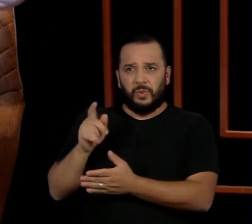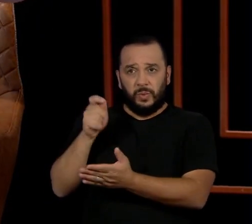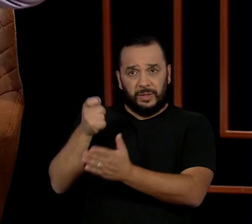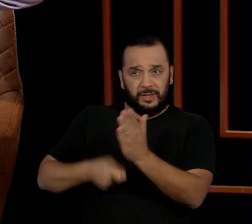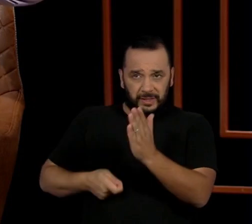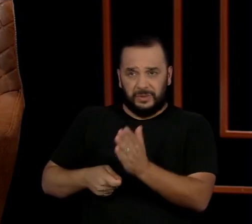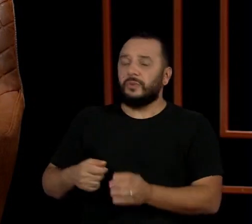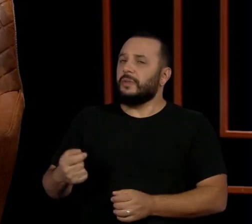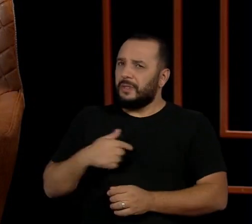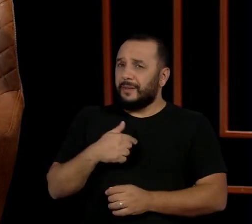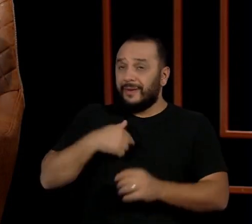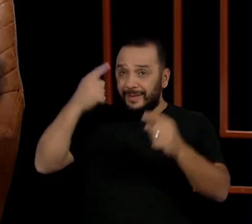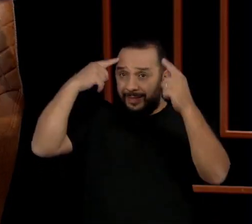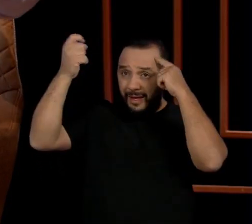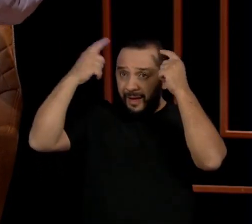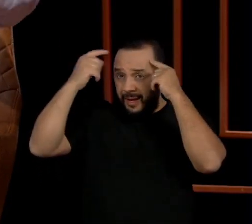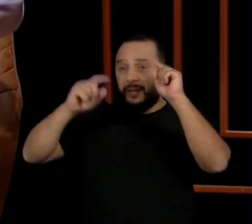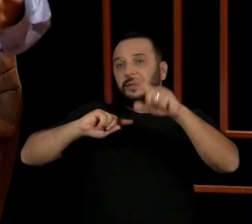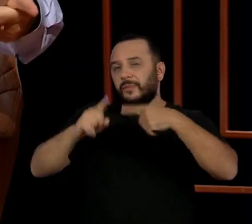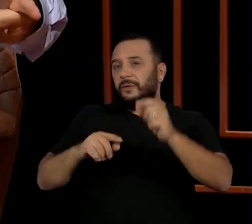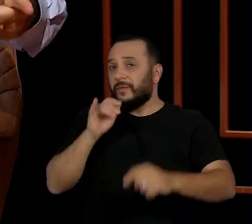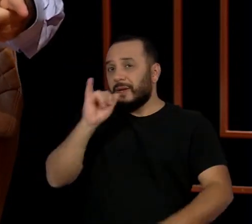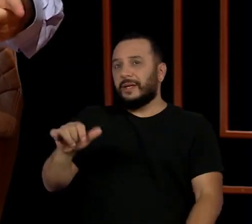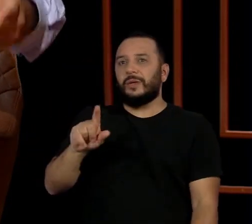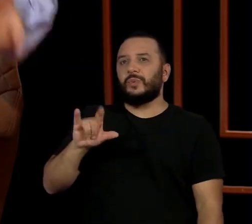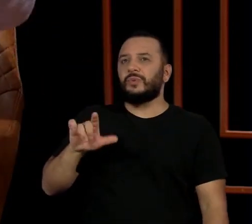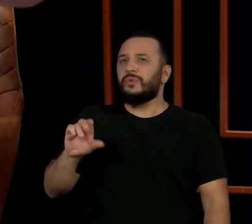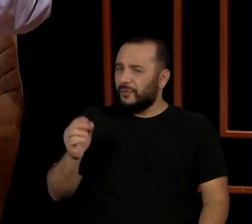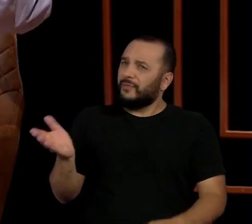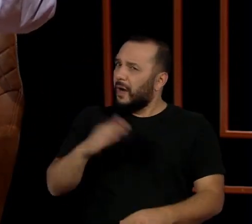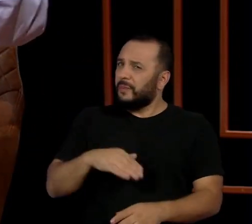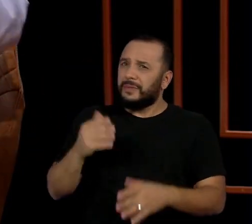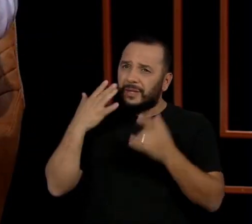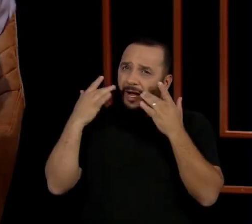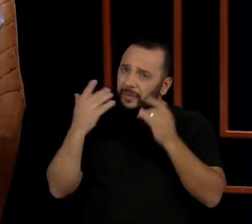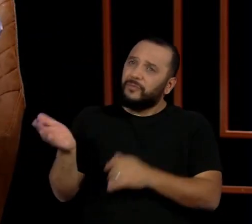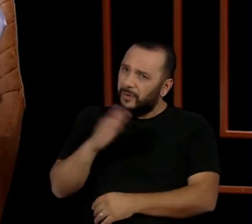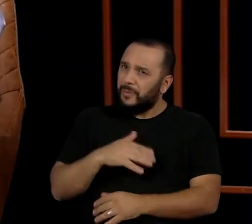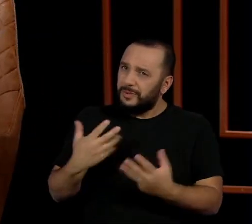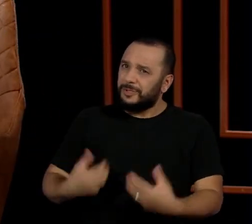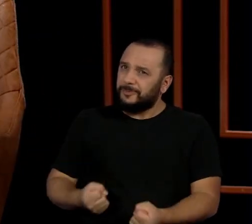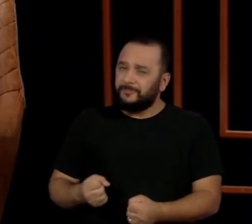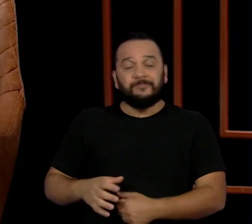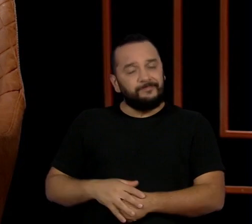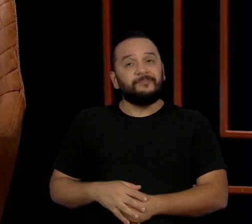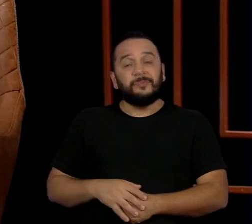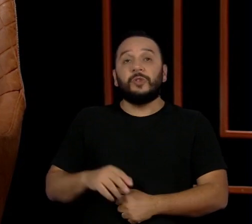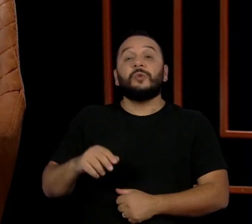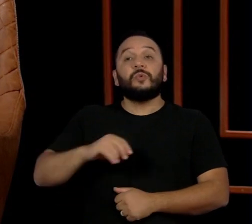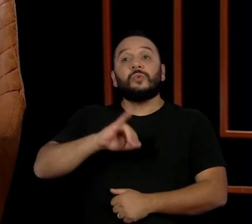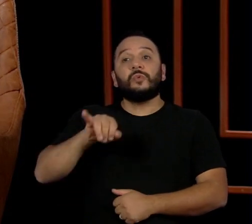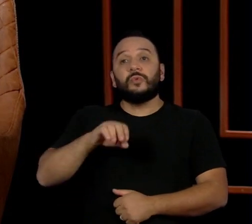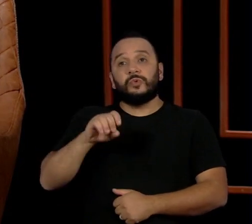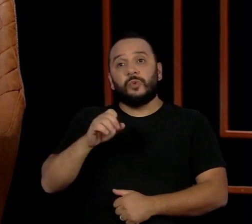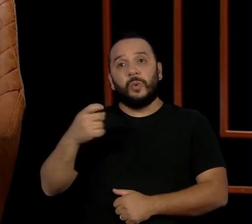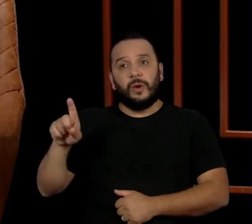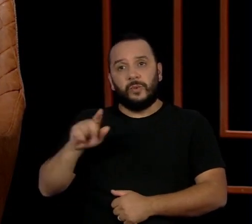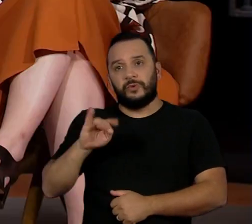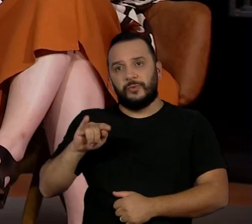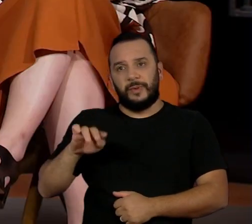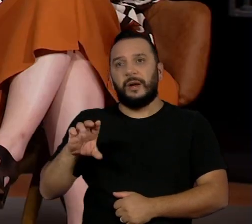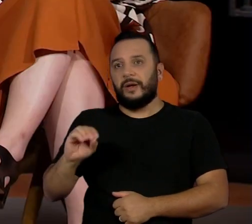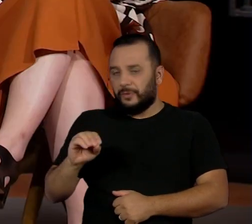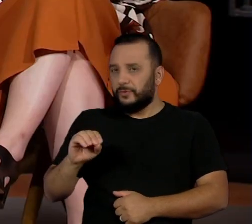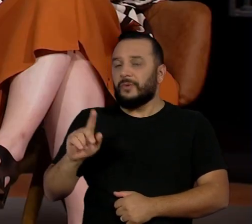Logo que eu tive a ideia, dali a pouco eu virei para o Lúcio e falei, cara, vamos fazer um espetáculo do Amor? Vamos fazer. E na nossa pesquisa, o João Gilberto é seminal para os